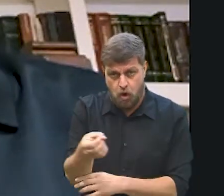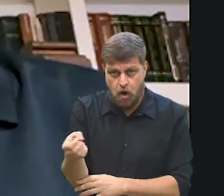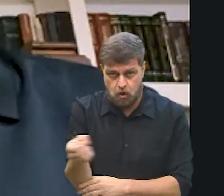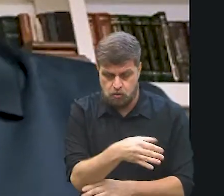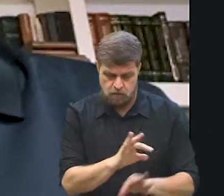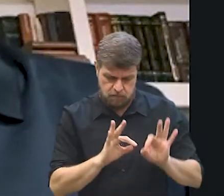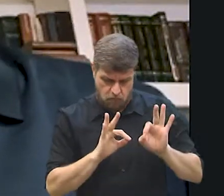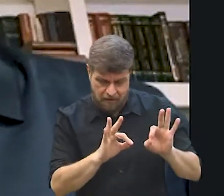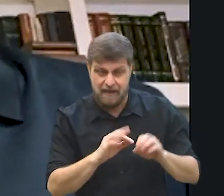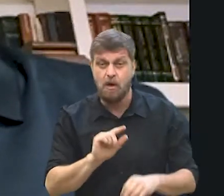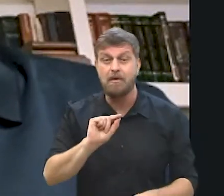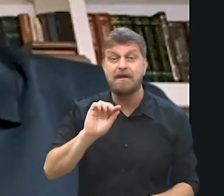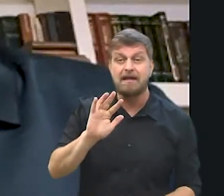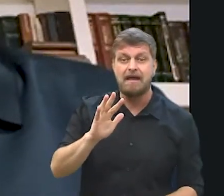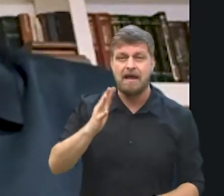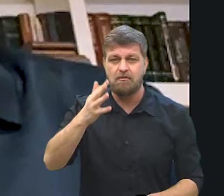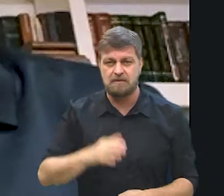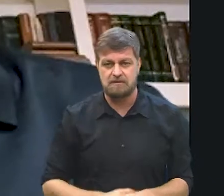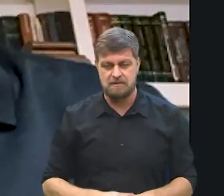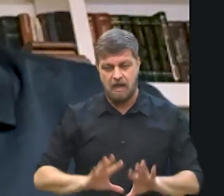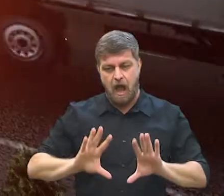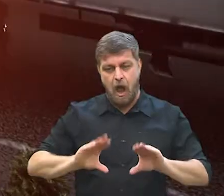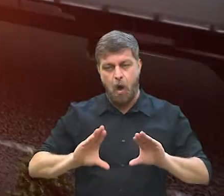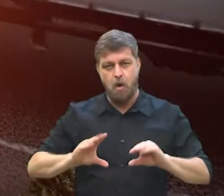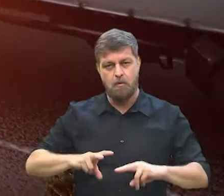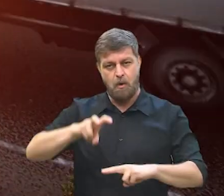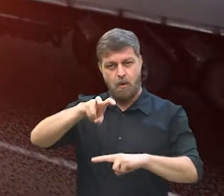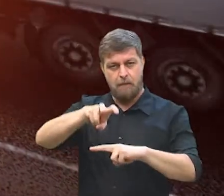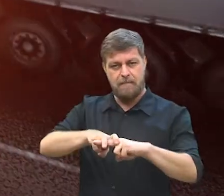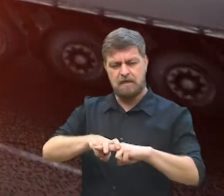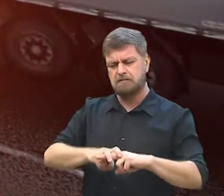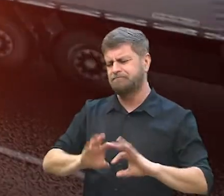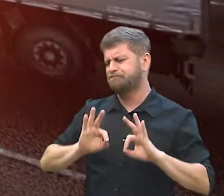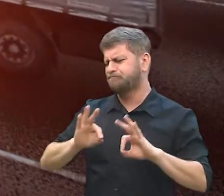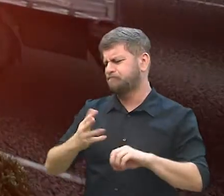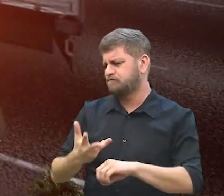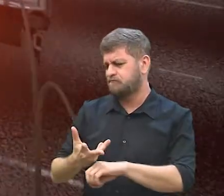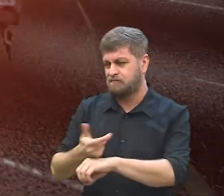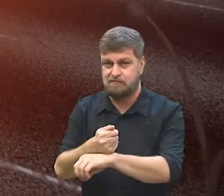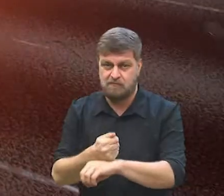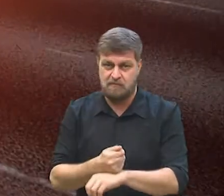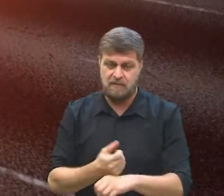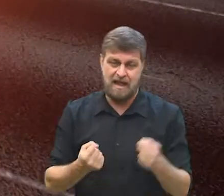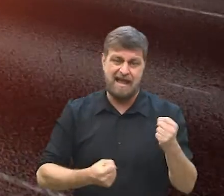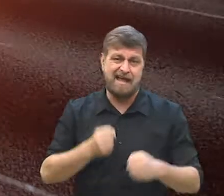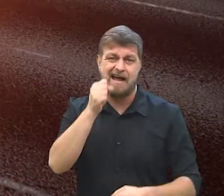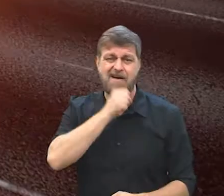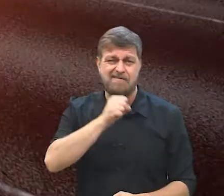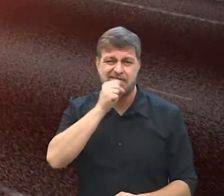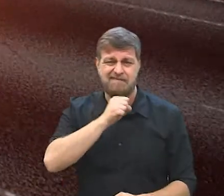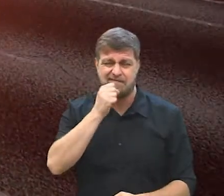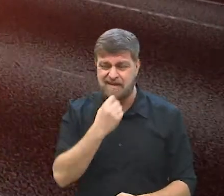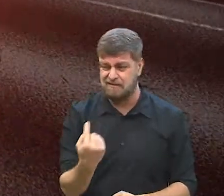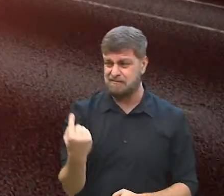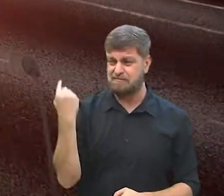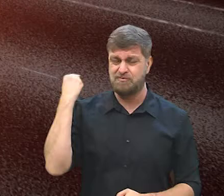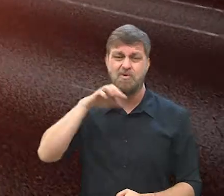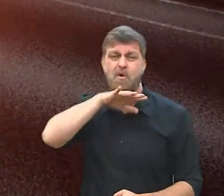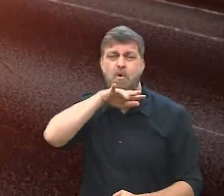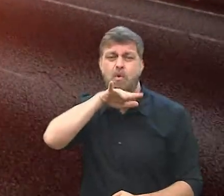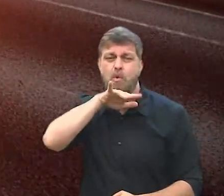cá, o estufamento deles é um show, é um show. Os velhos, não. Os antigos são muito